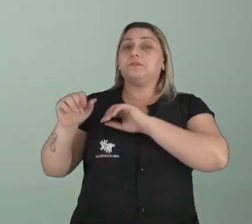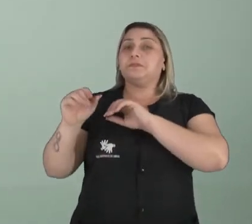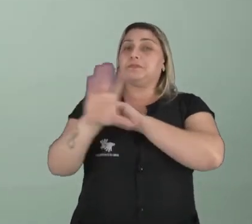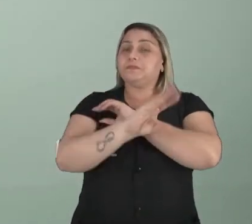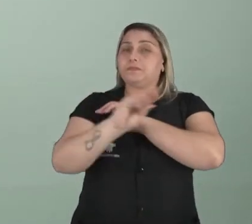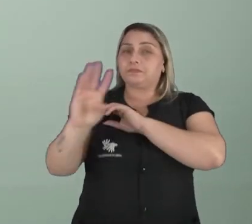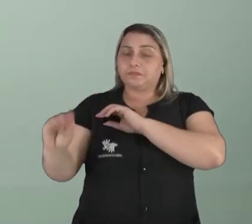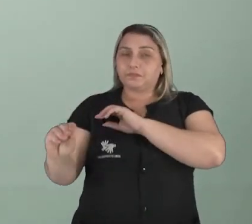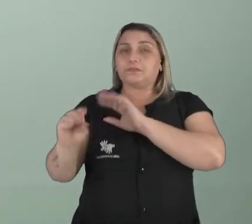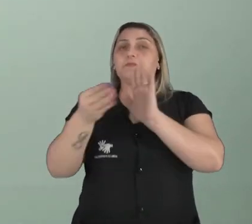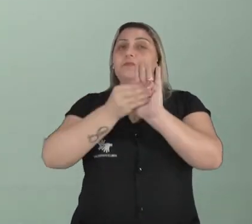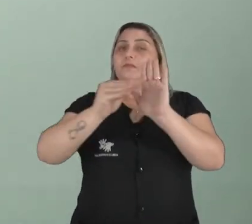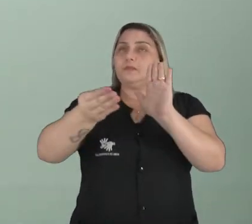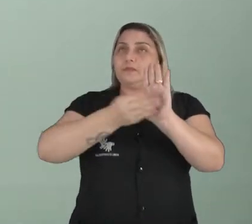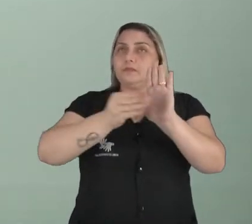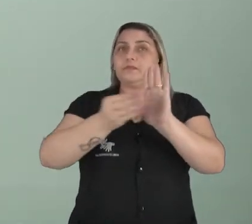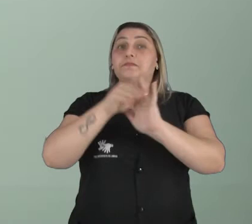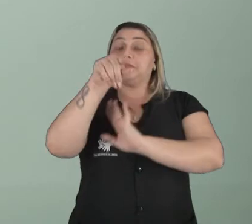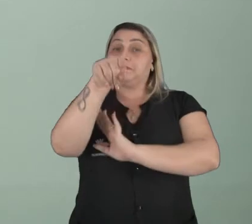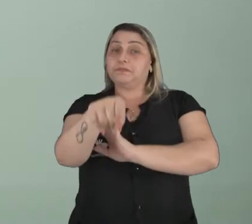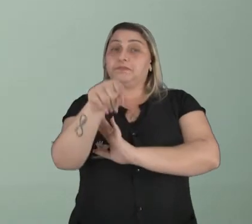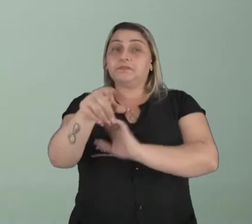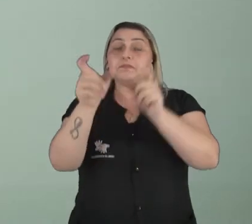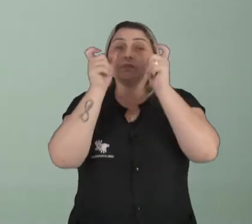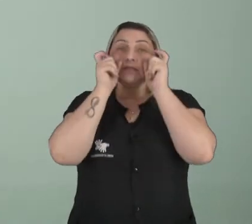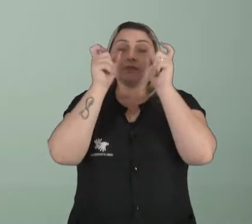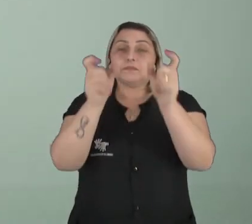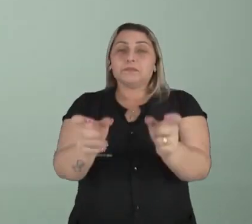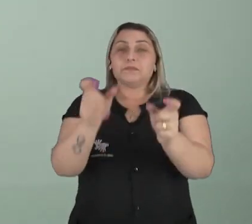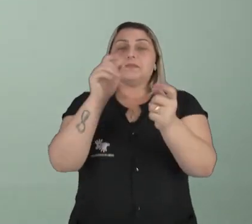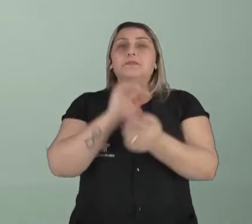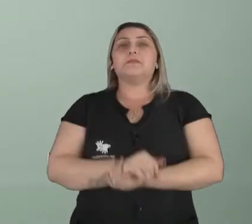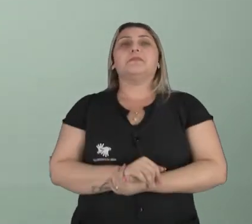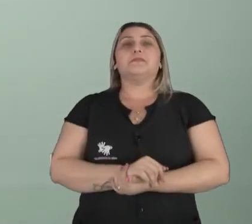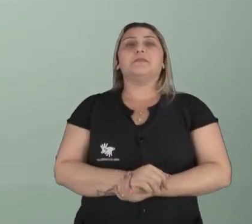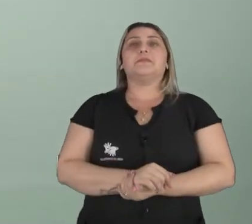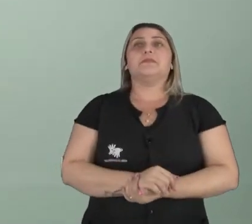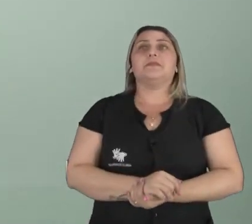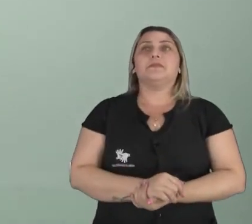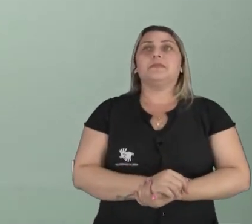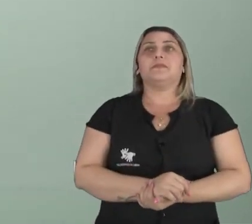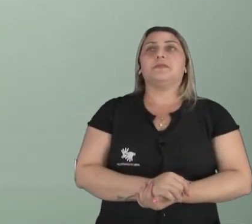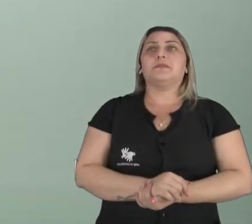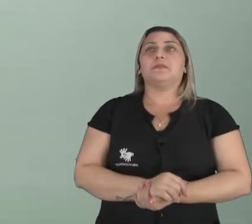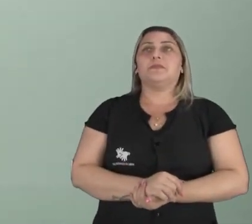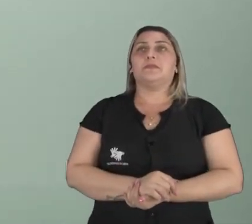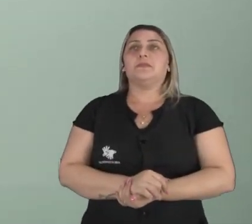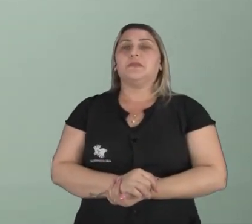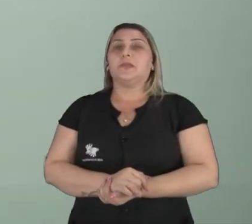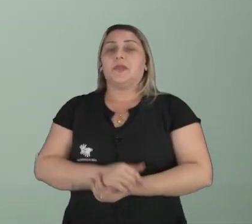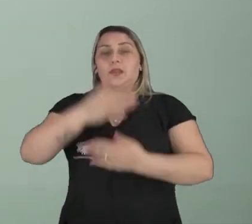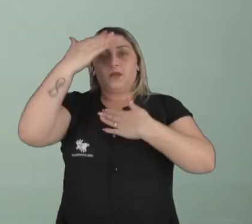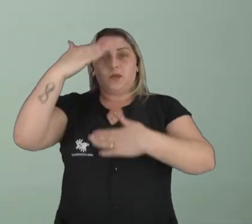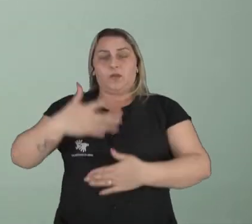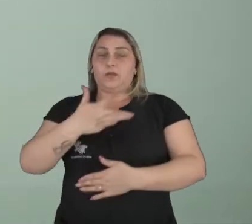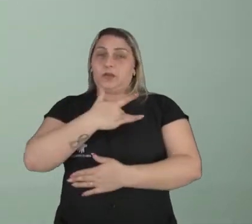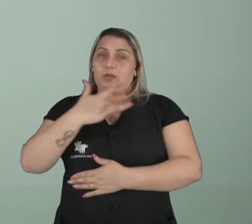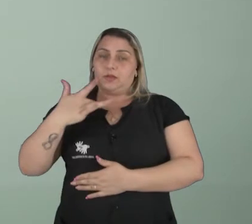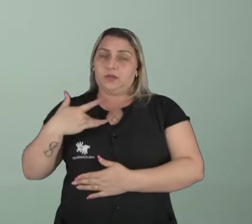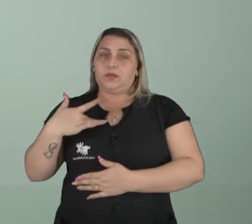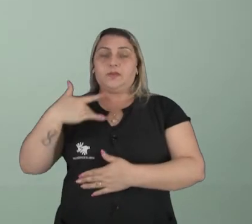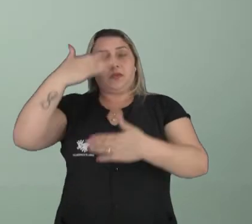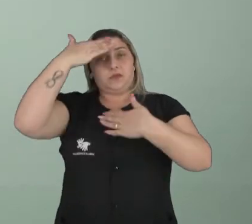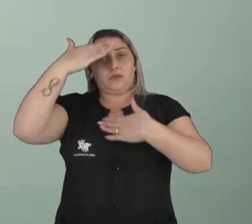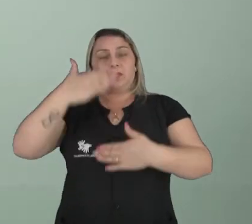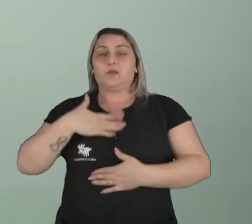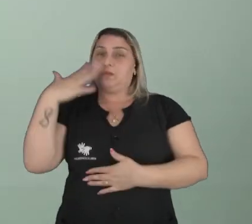Principalmente e também da mídia que você atende para essas essas essa relação do corpo saudável